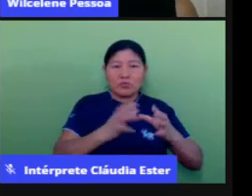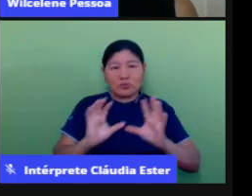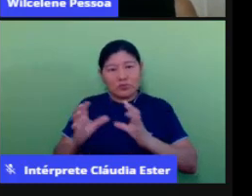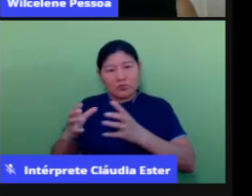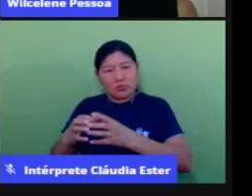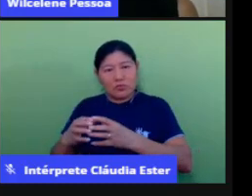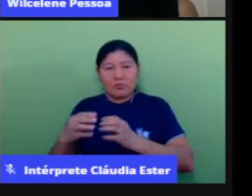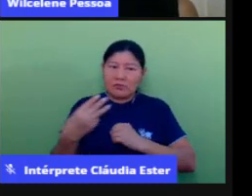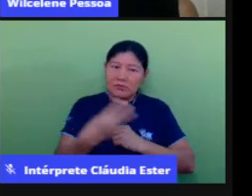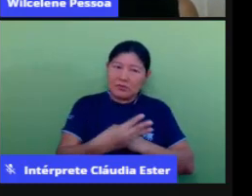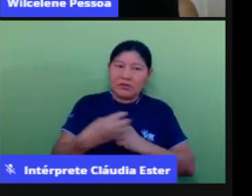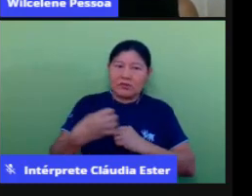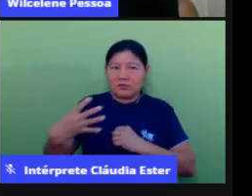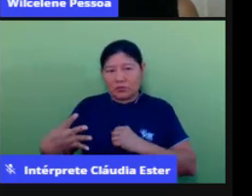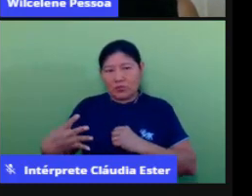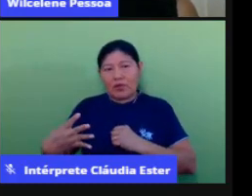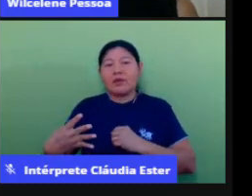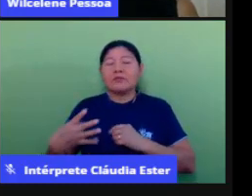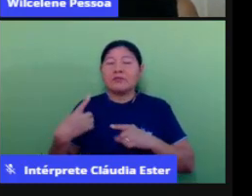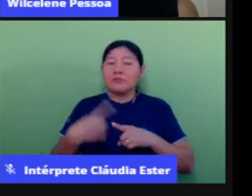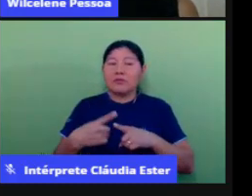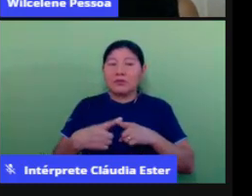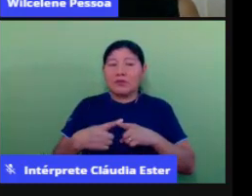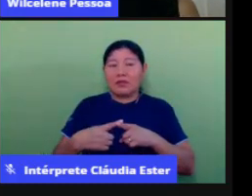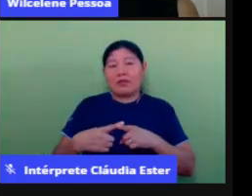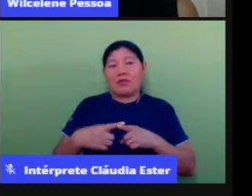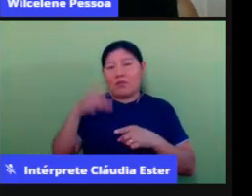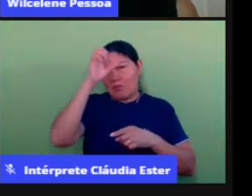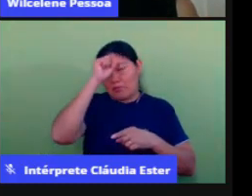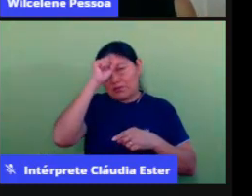de desenvolvimento totalmente diferente.